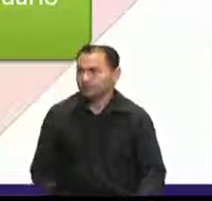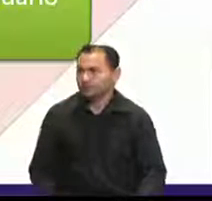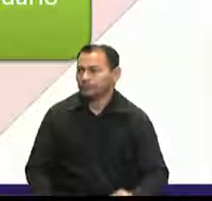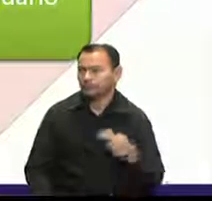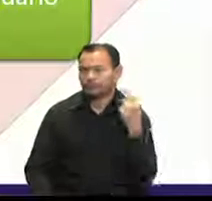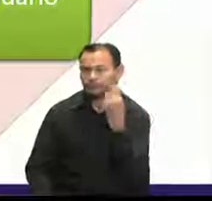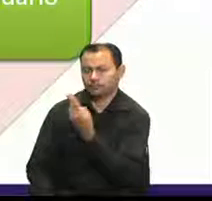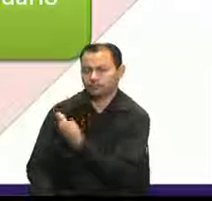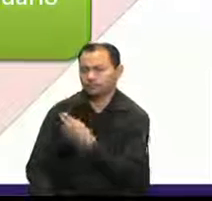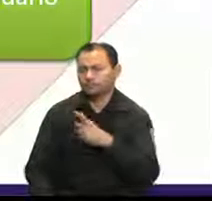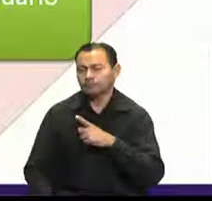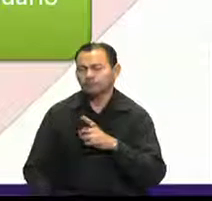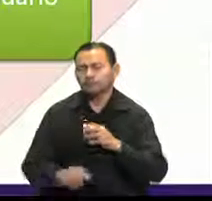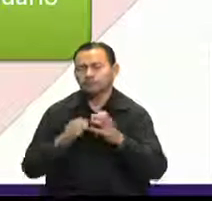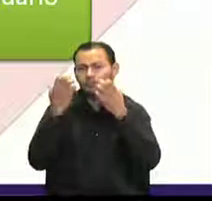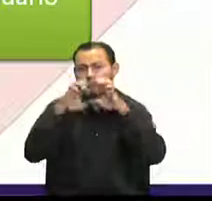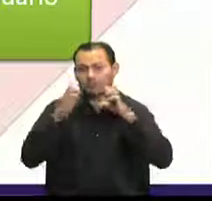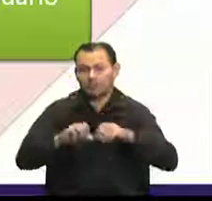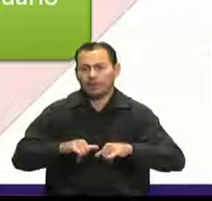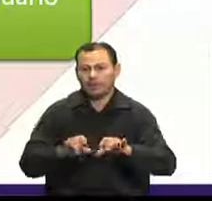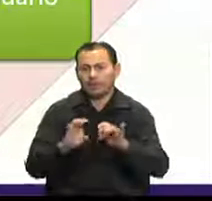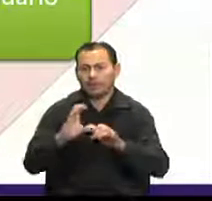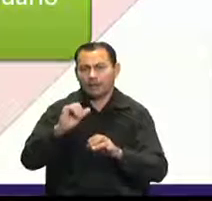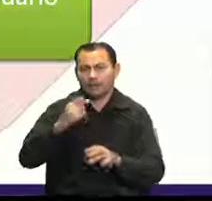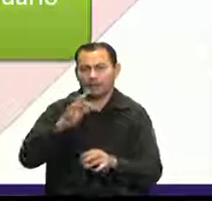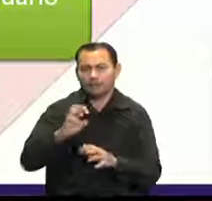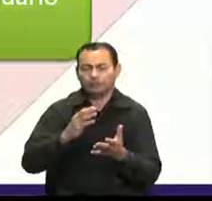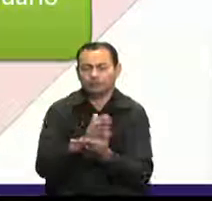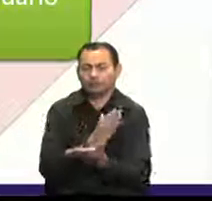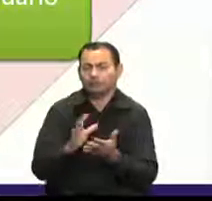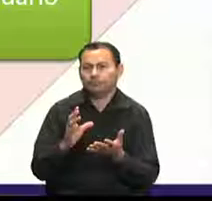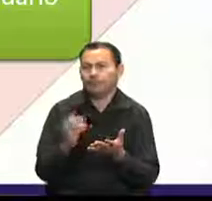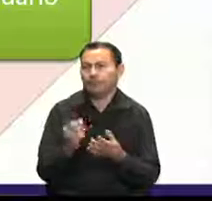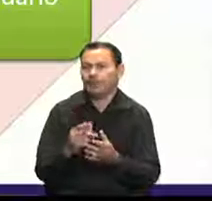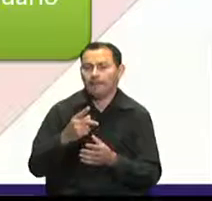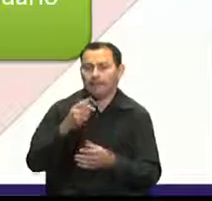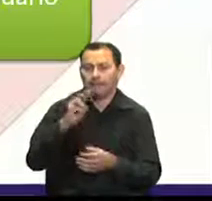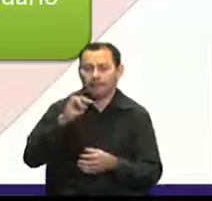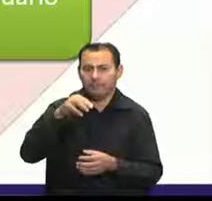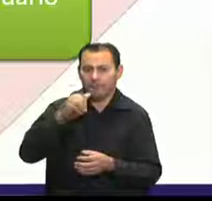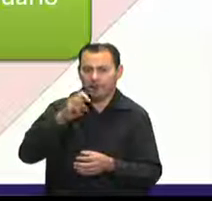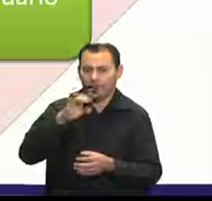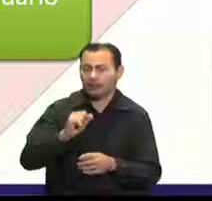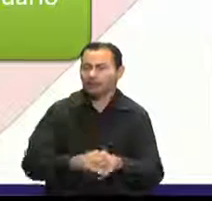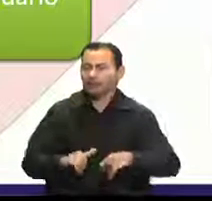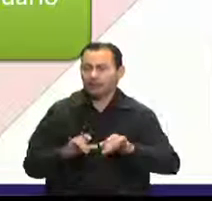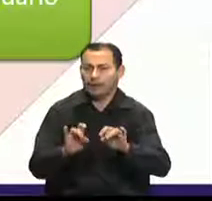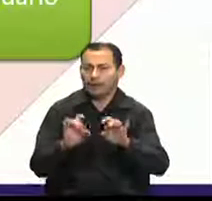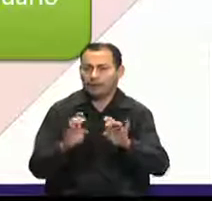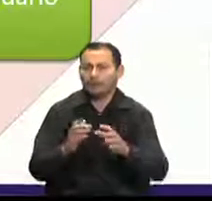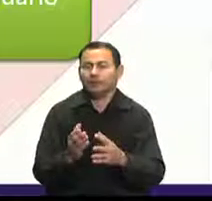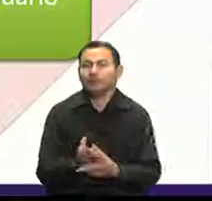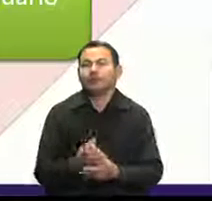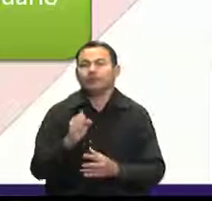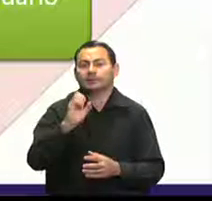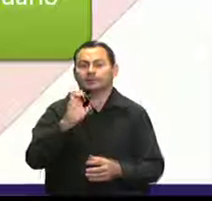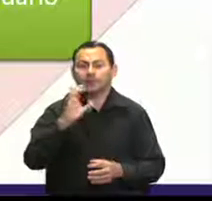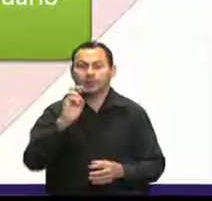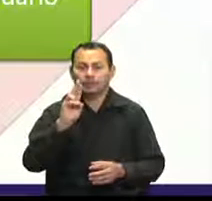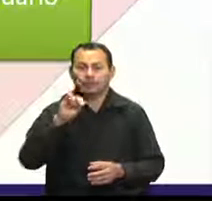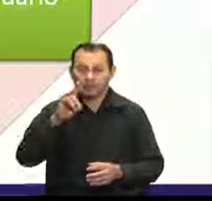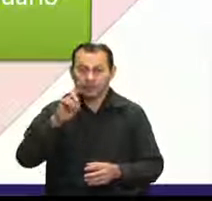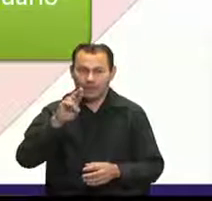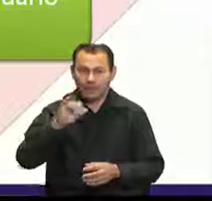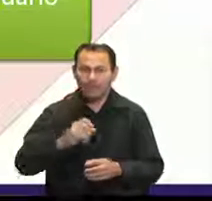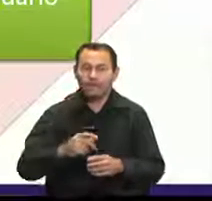nós temos que a estrutura de mercado de capitais é dividido em mercado primário e mercado secundário